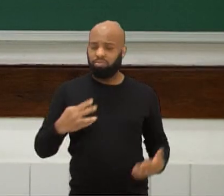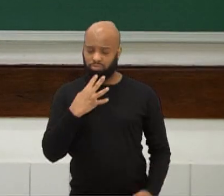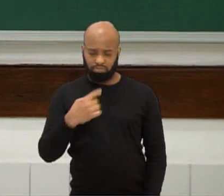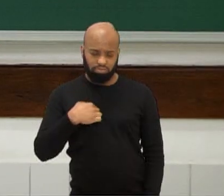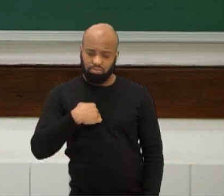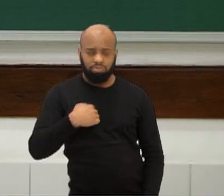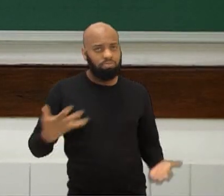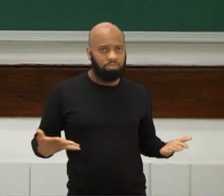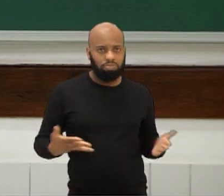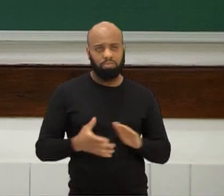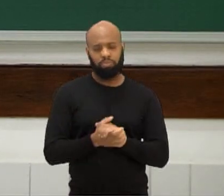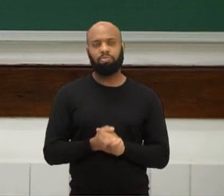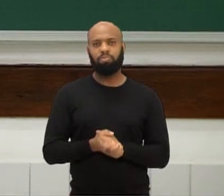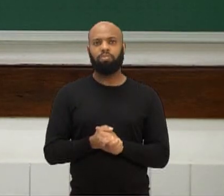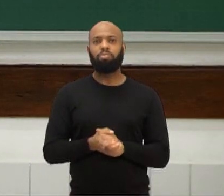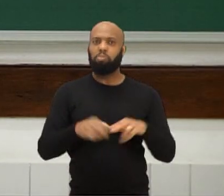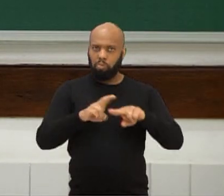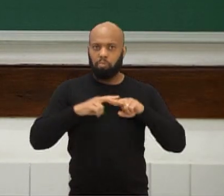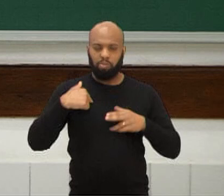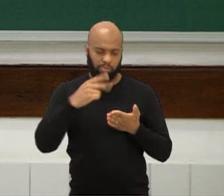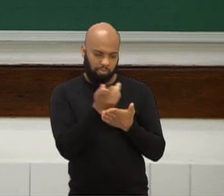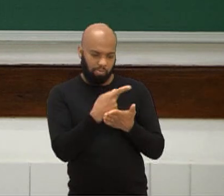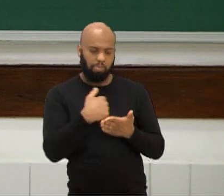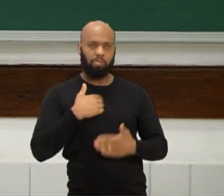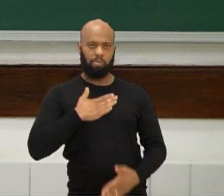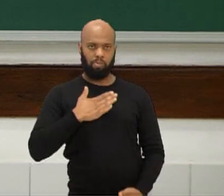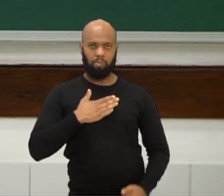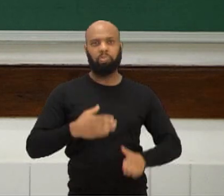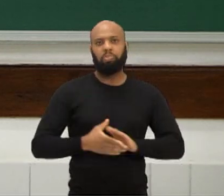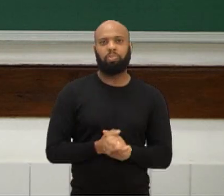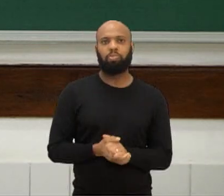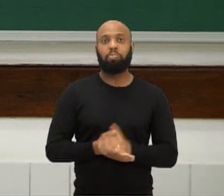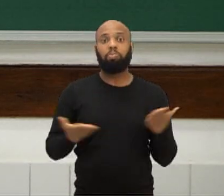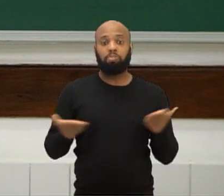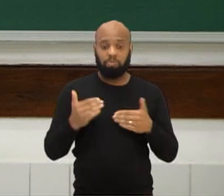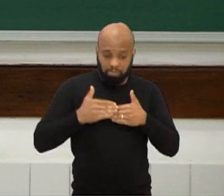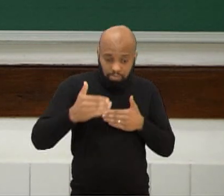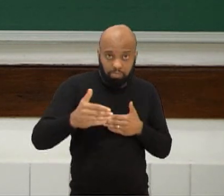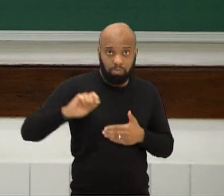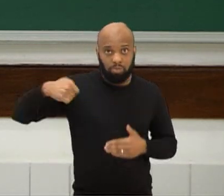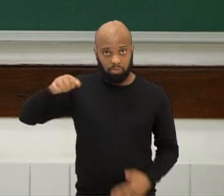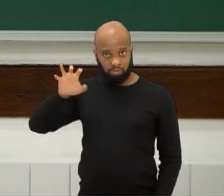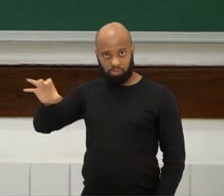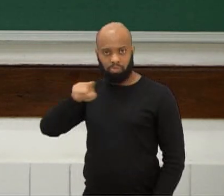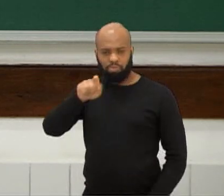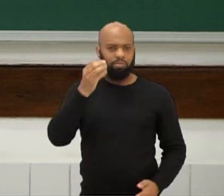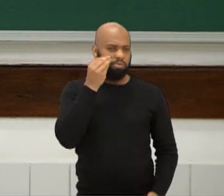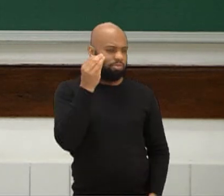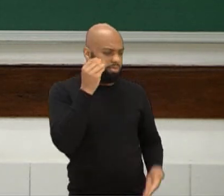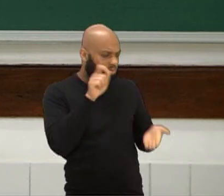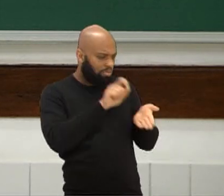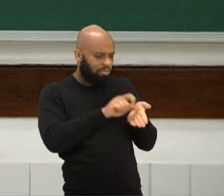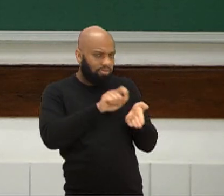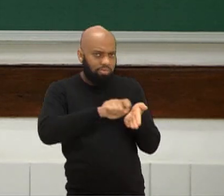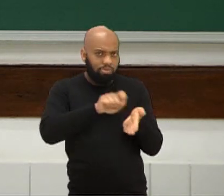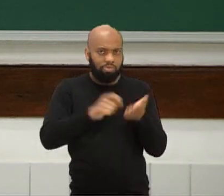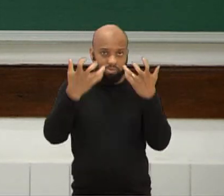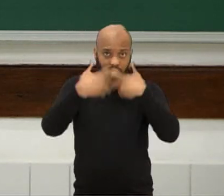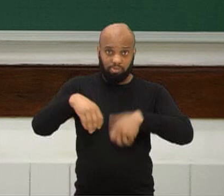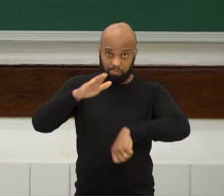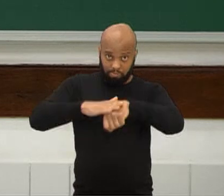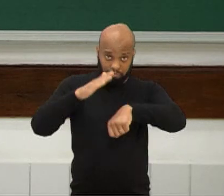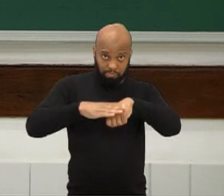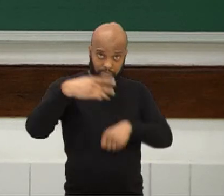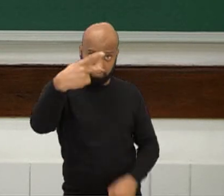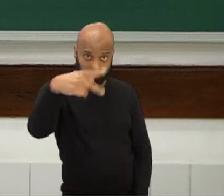conhece, eu me conheço melhor, né? Sou a pessoa que melhor conheço. Então, eu quero que a partir disso, vocês tentem refletir sobre